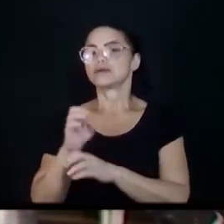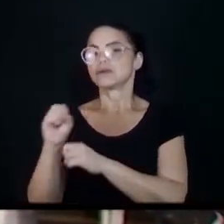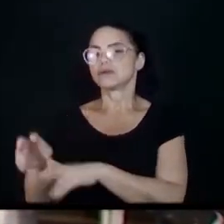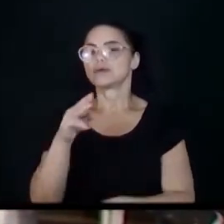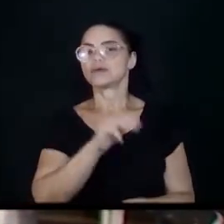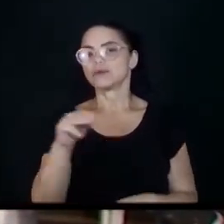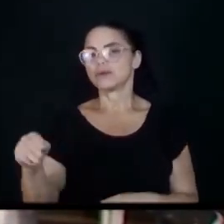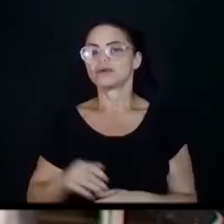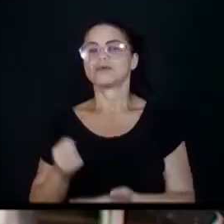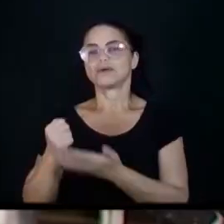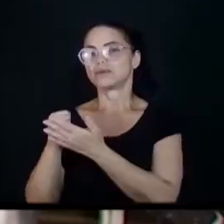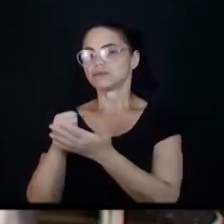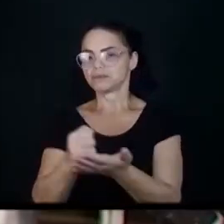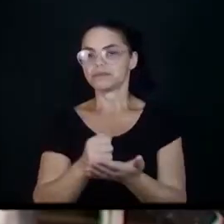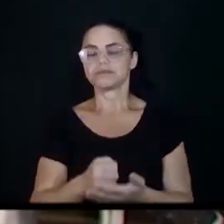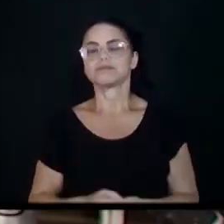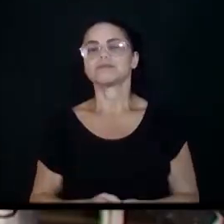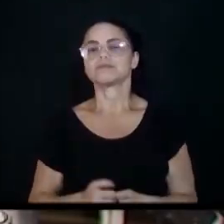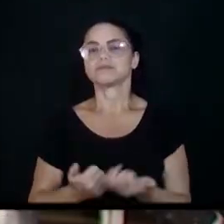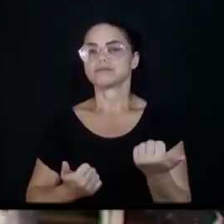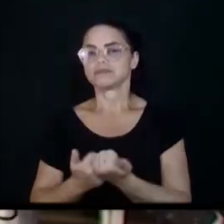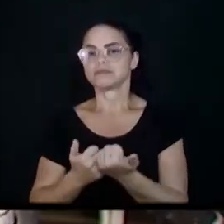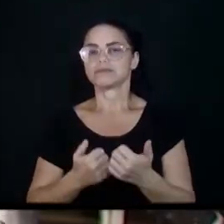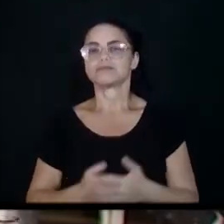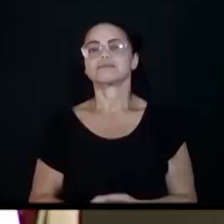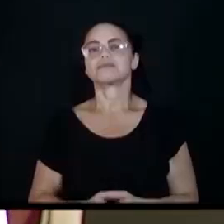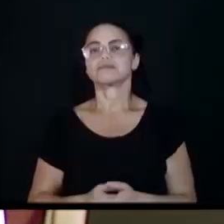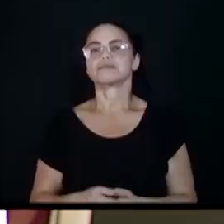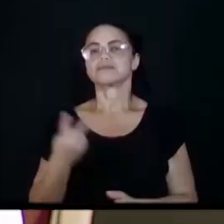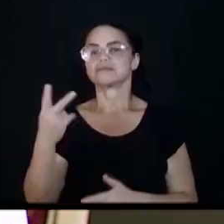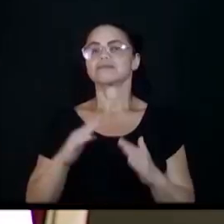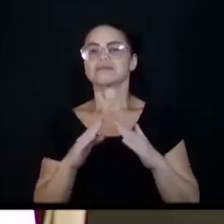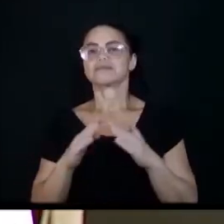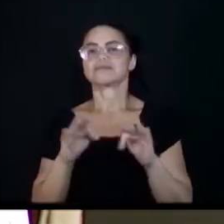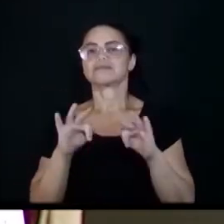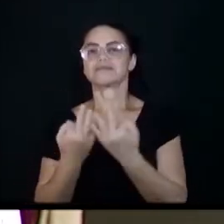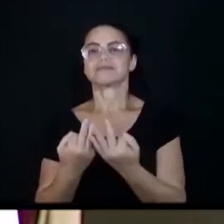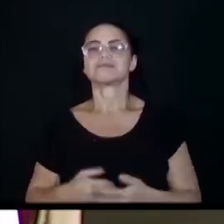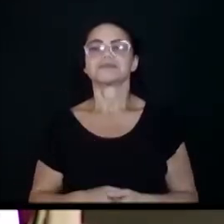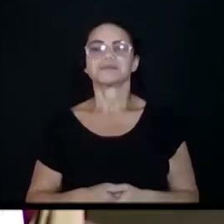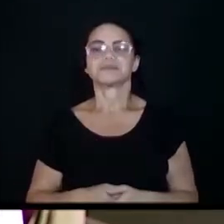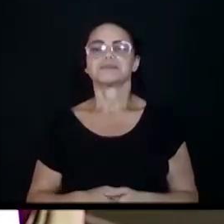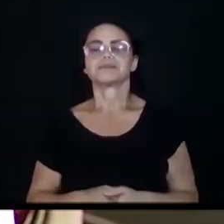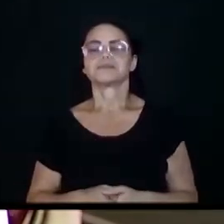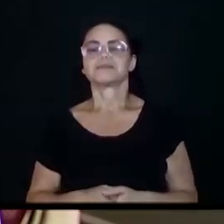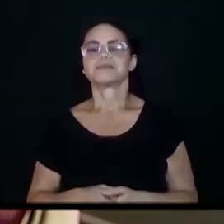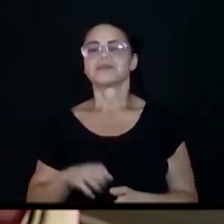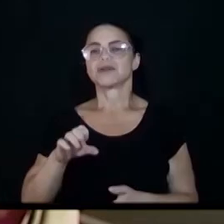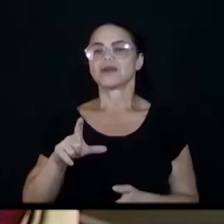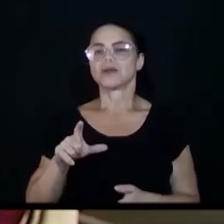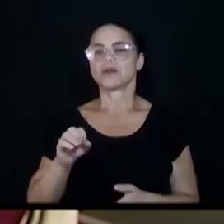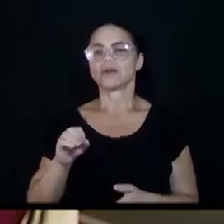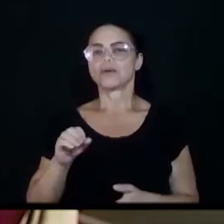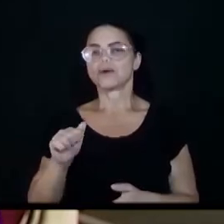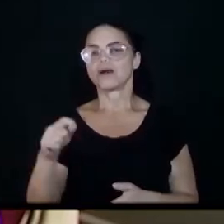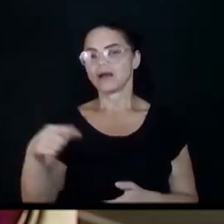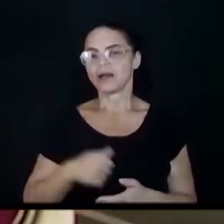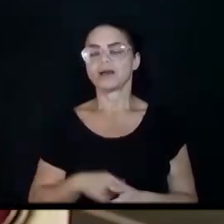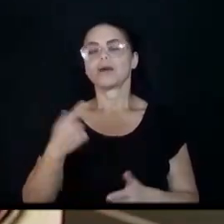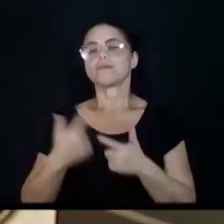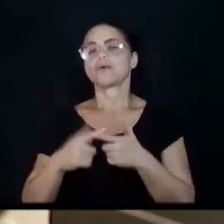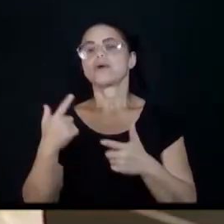ajudam, auxiliam? Uma segunda casa e uma família. Eloá, por que você começou a frequentar a